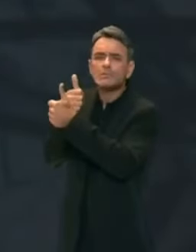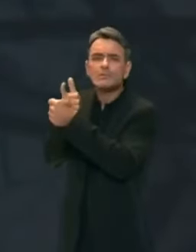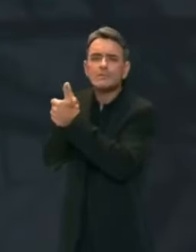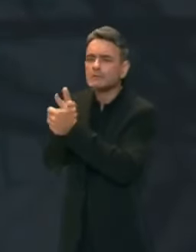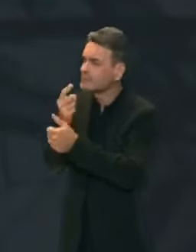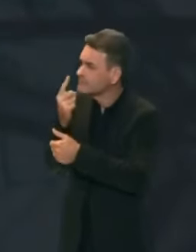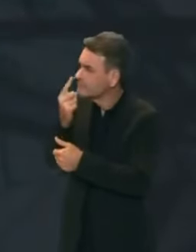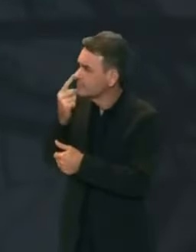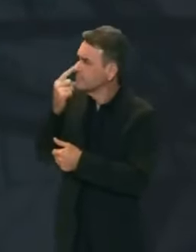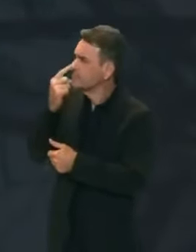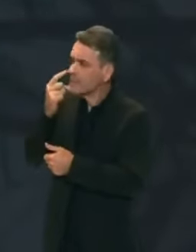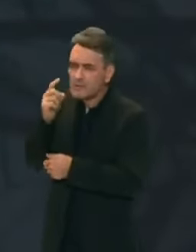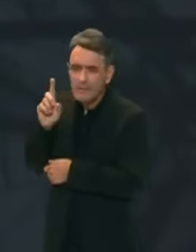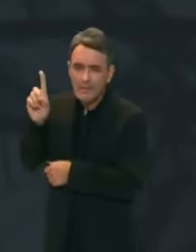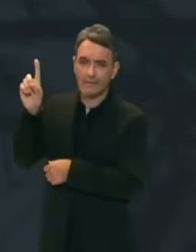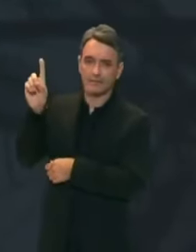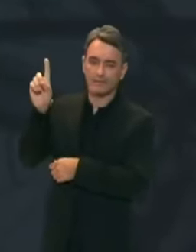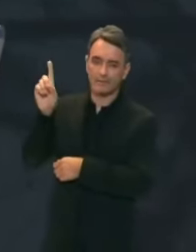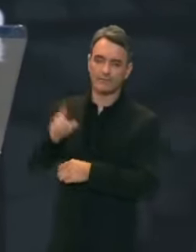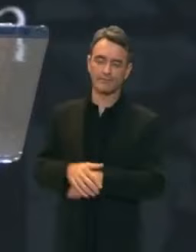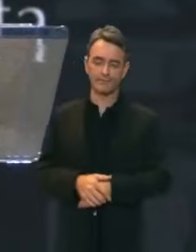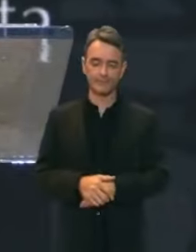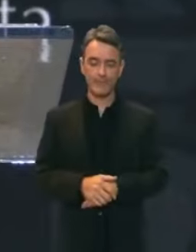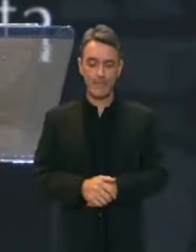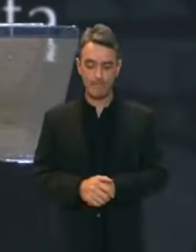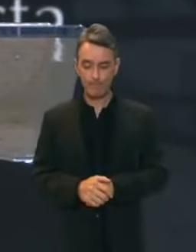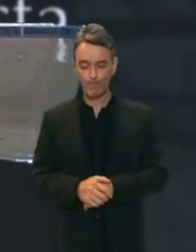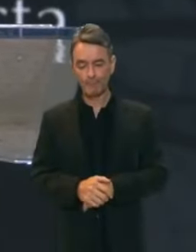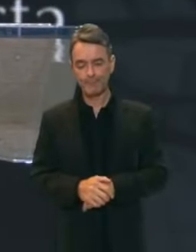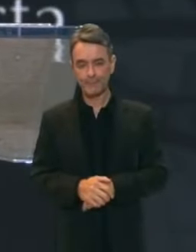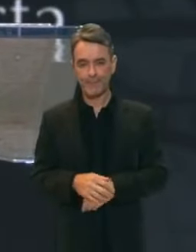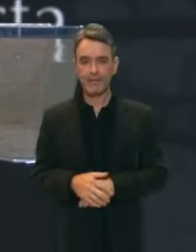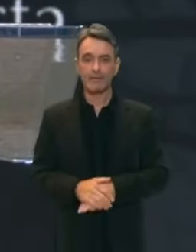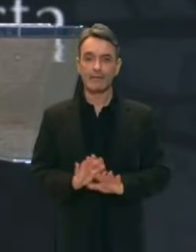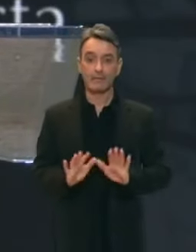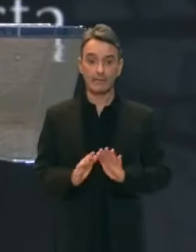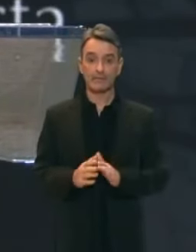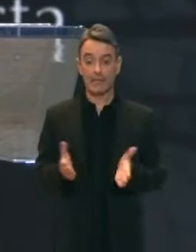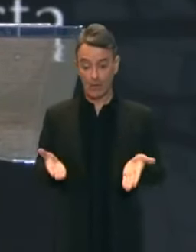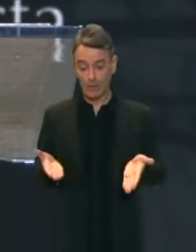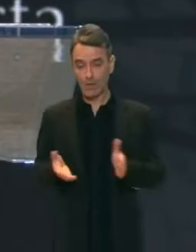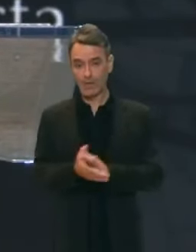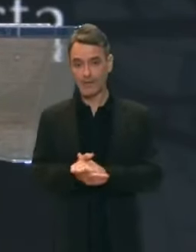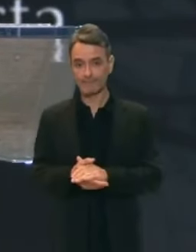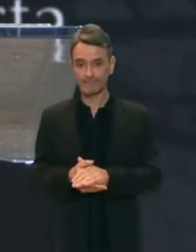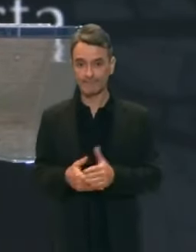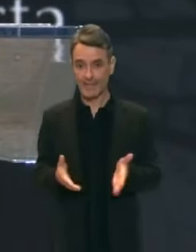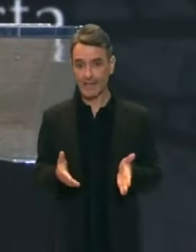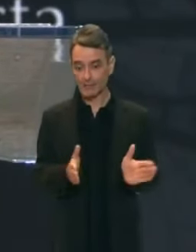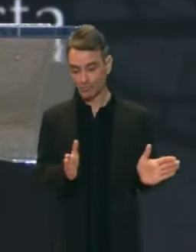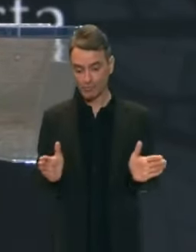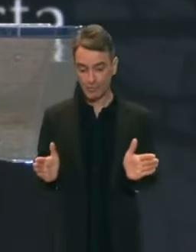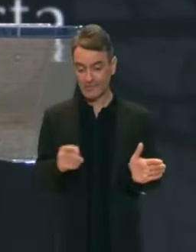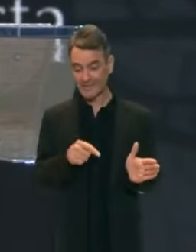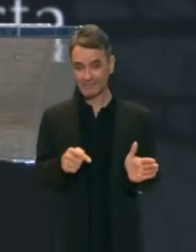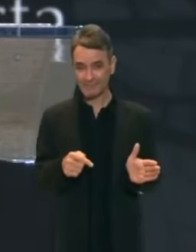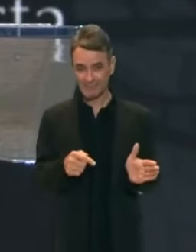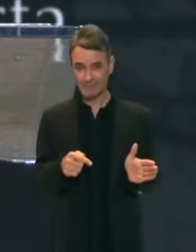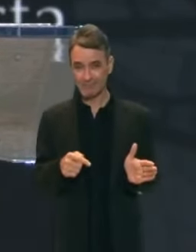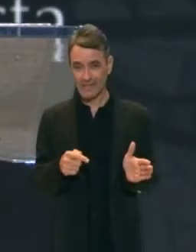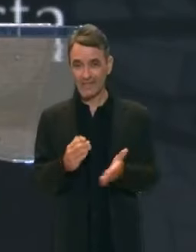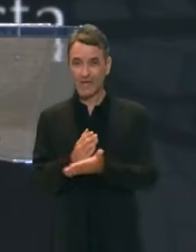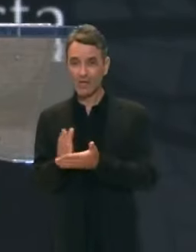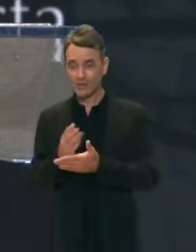Deus. Mas sabe, eu percebo que nos nossos dias, muitos de nós temos perdido